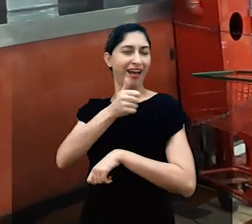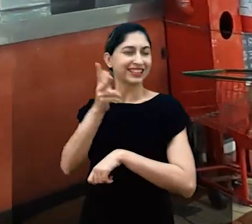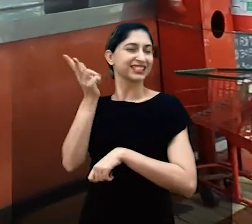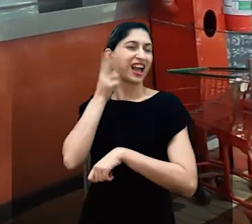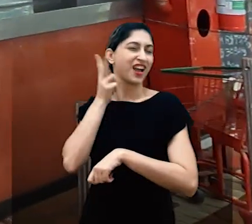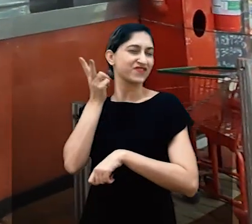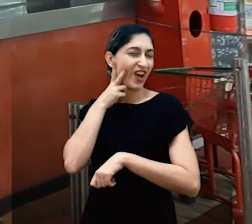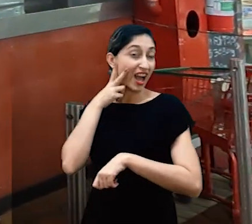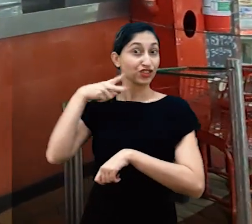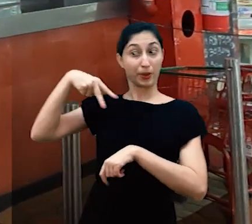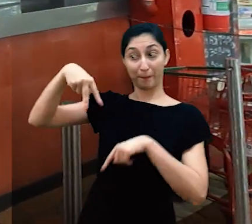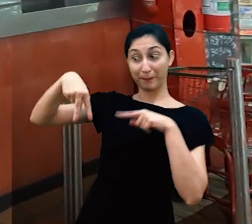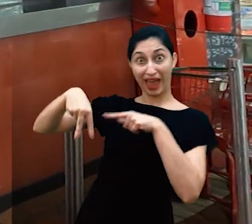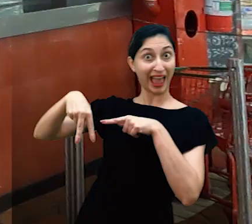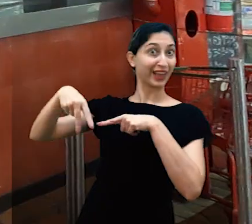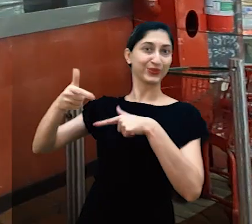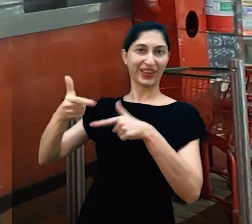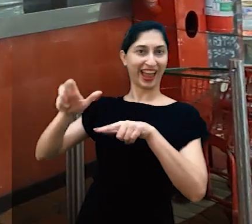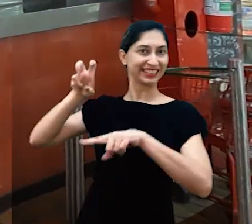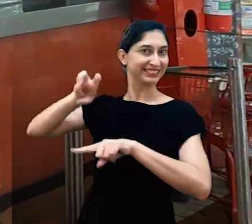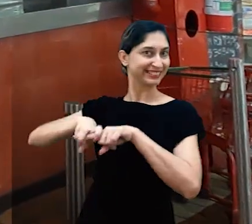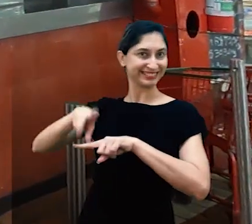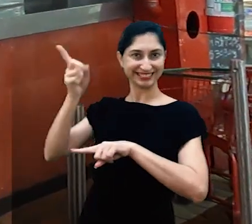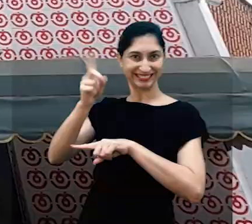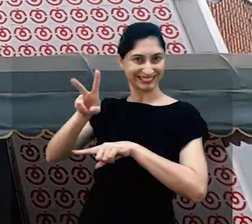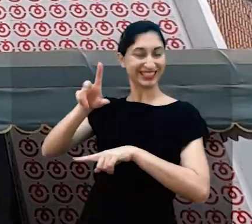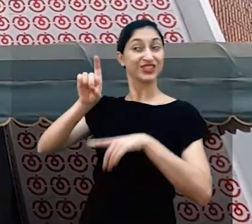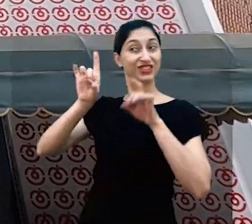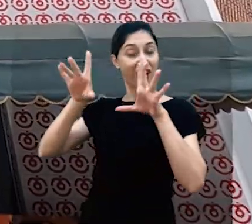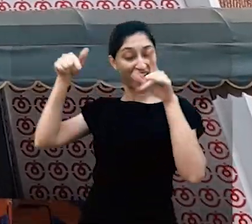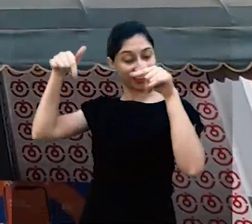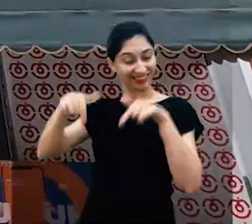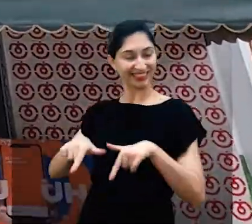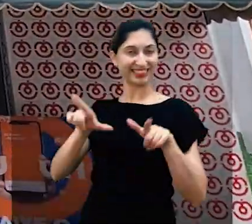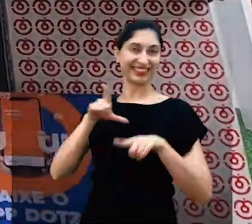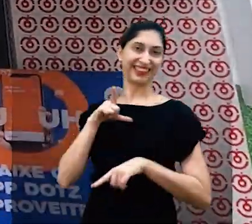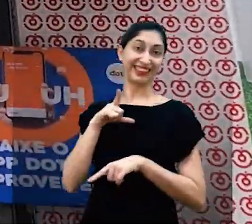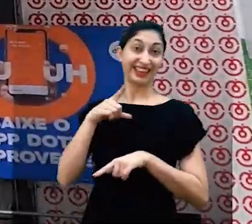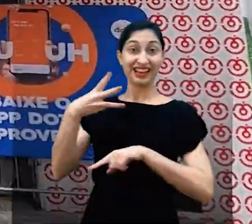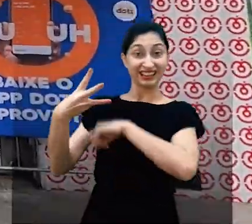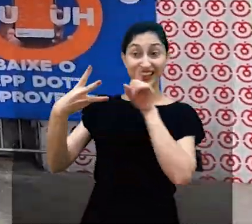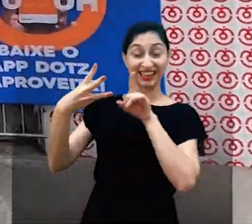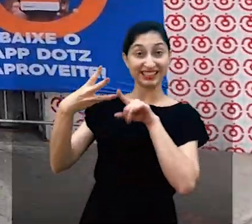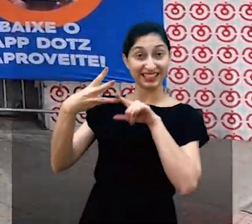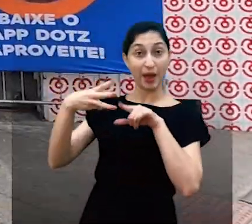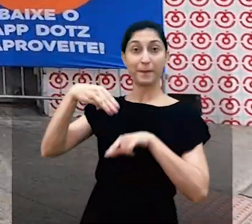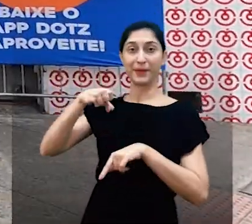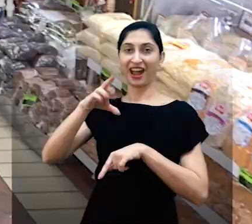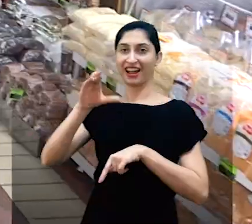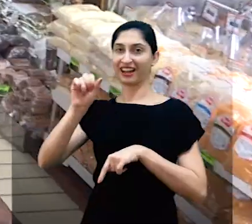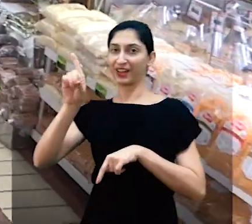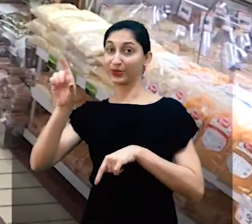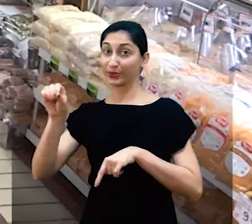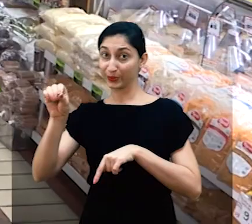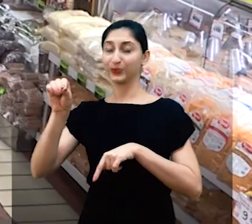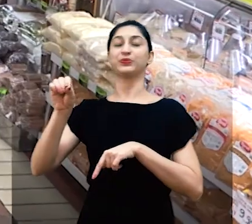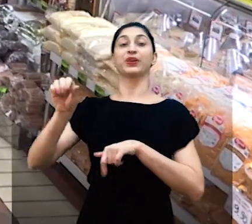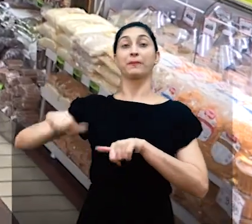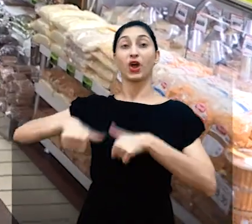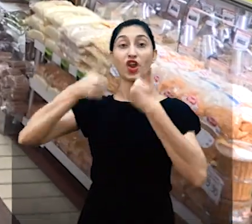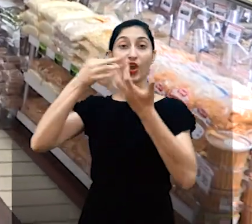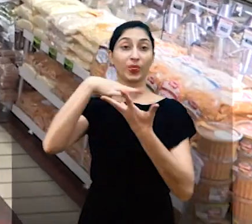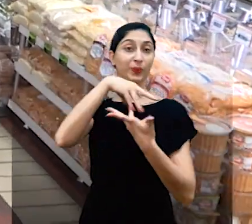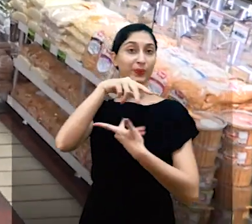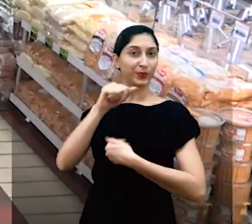cervejinha em pé, que só o Mercado Central tem. Considerado aí o terceiro melhor do mundo, não é à toa, né? Então agora nós